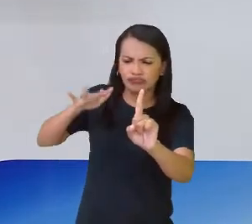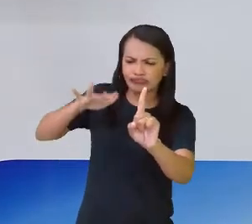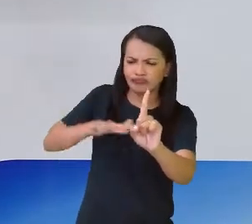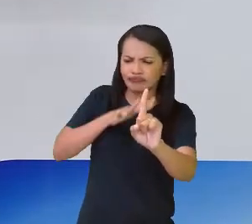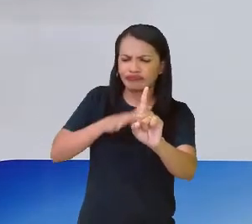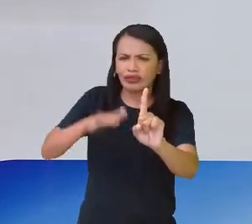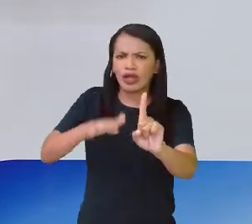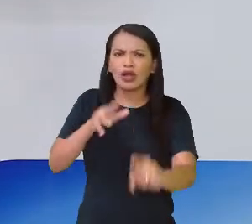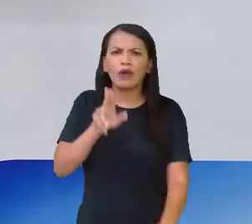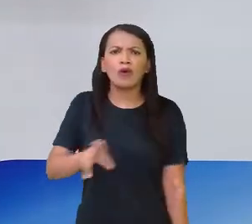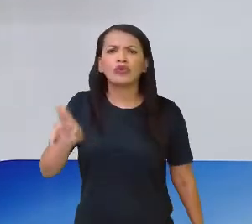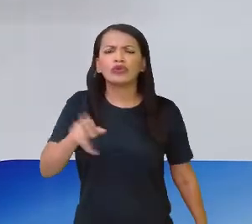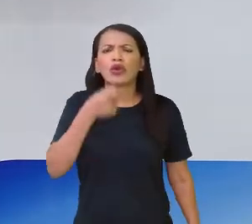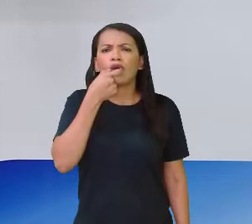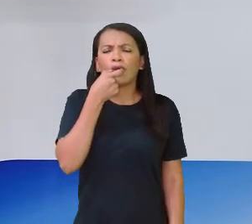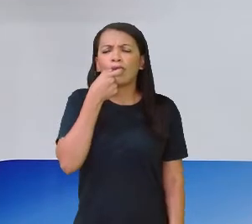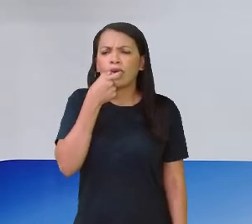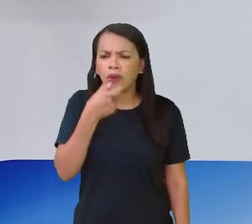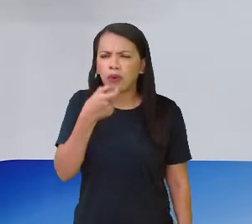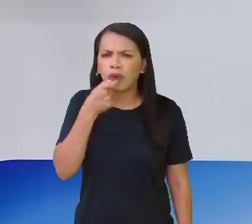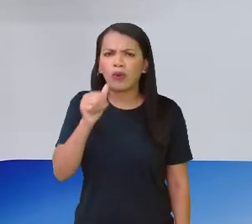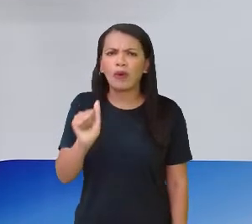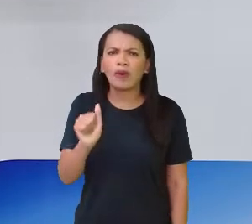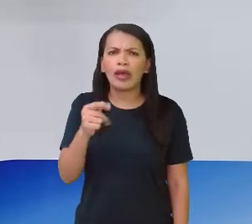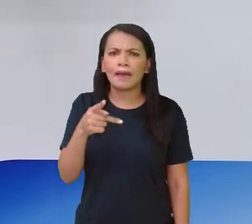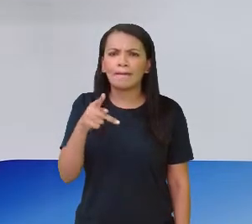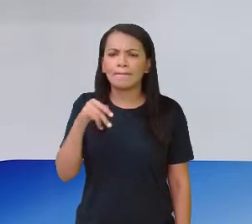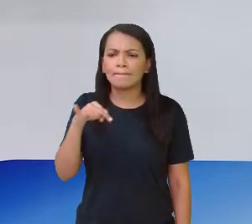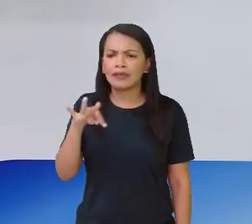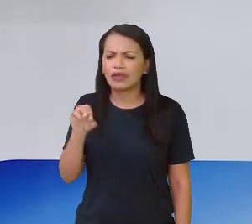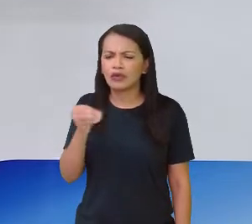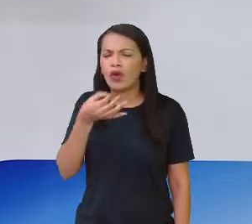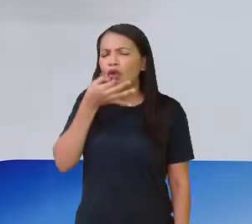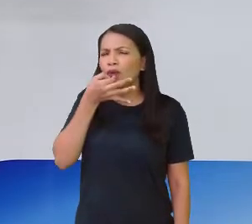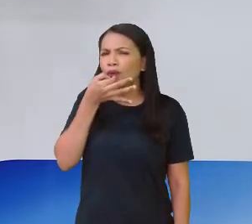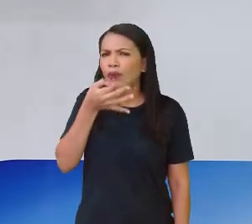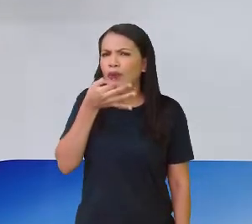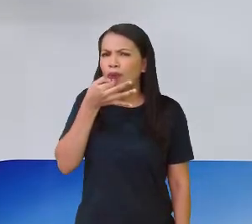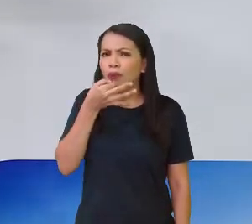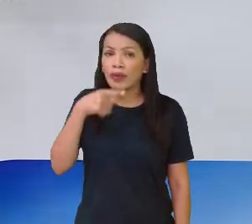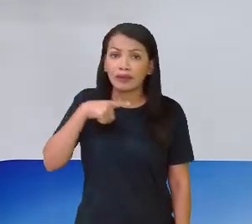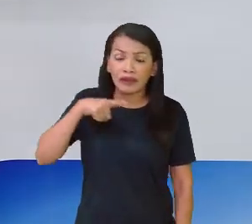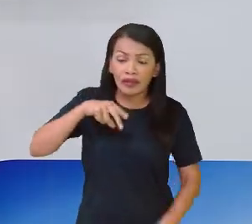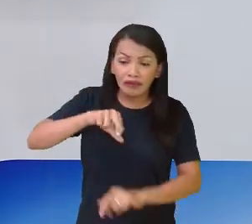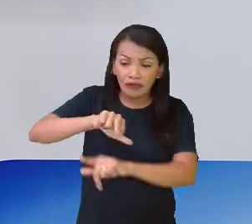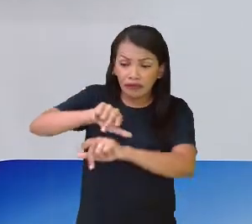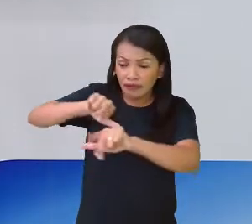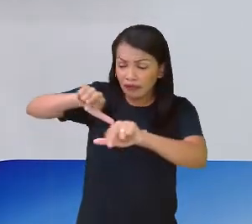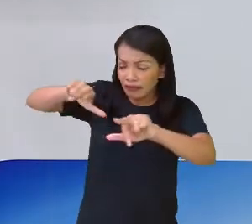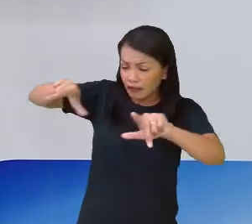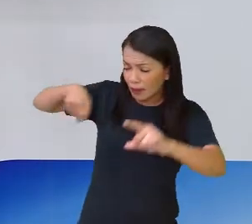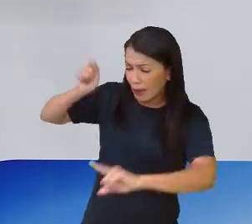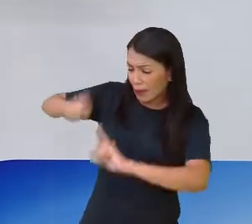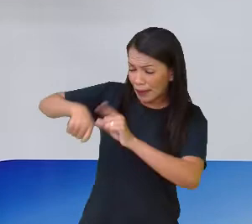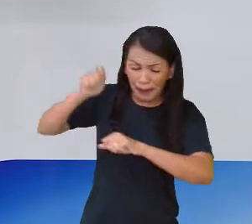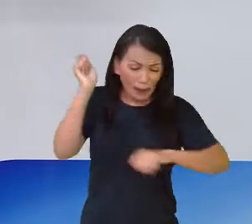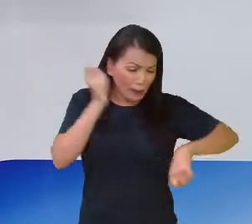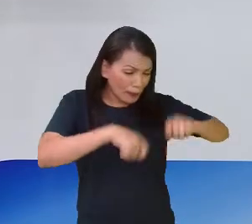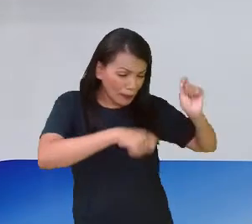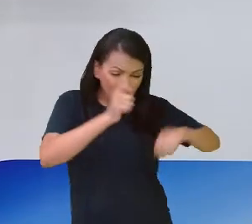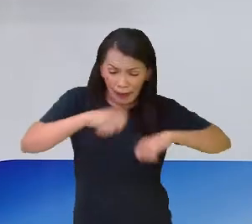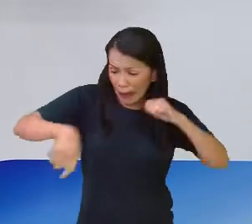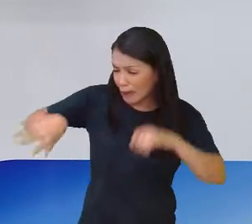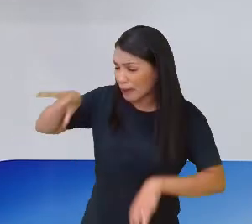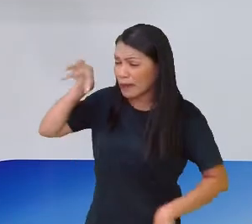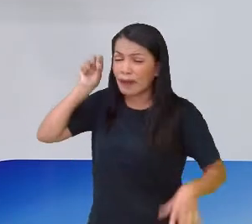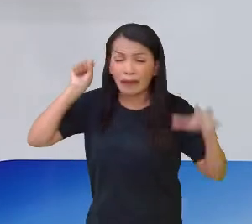um apito. Então, o apito vai ser aquilo que vai dar o som, porque, como imagina, vários instrumentos tocando ao mesmo tempo, para você